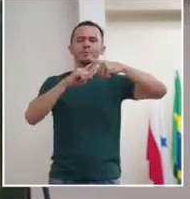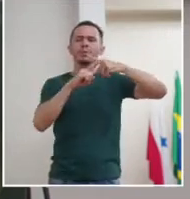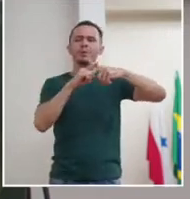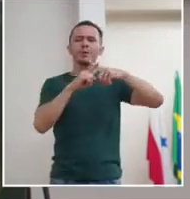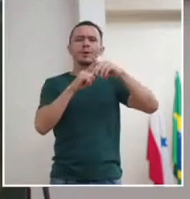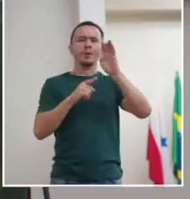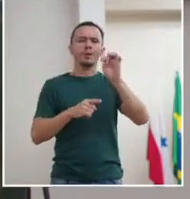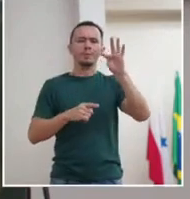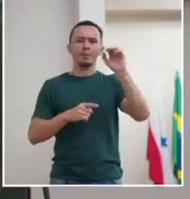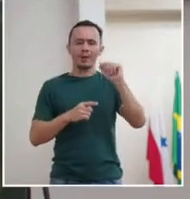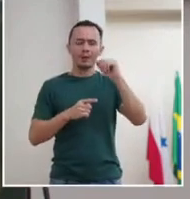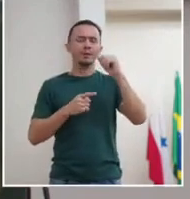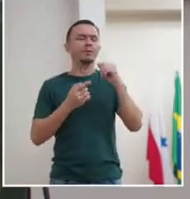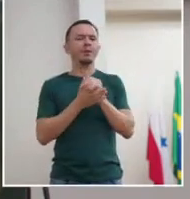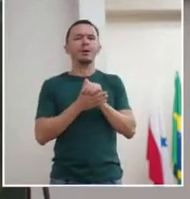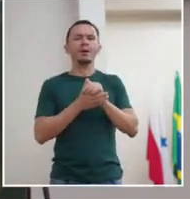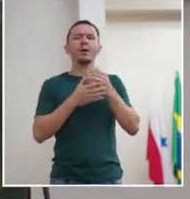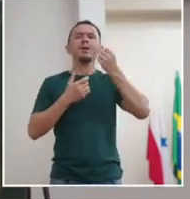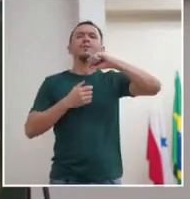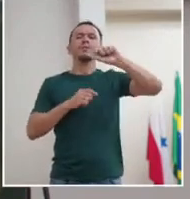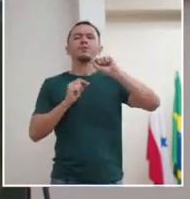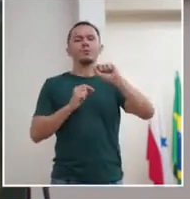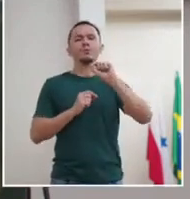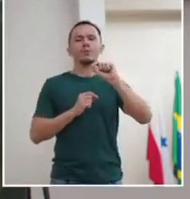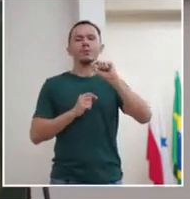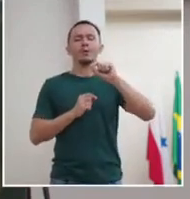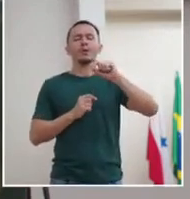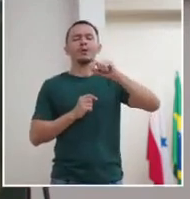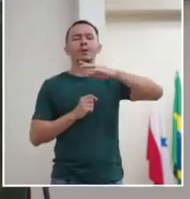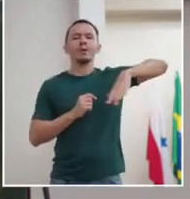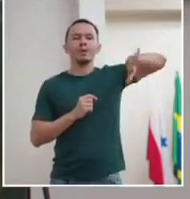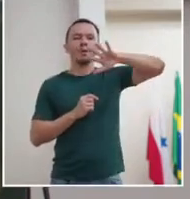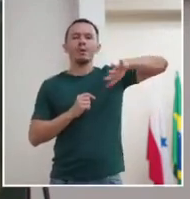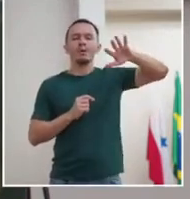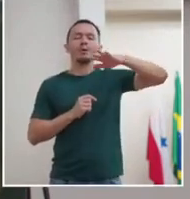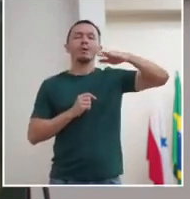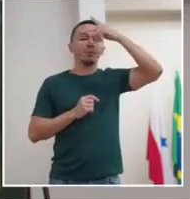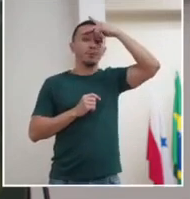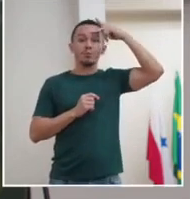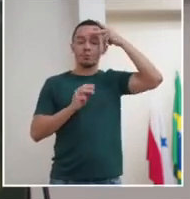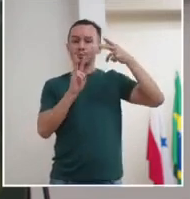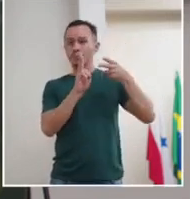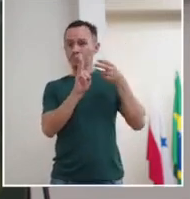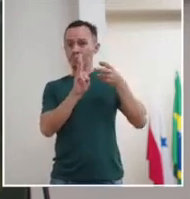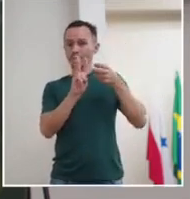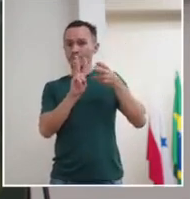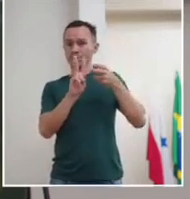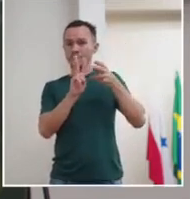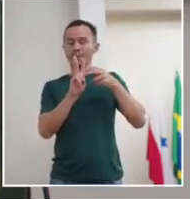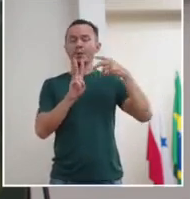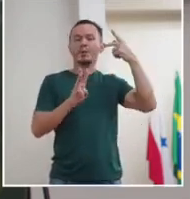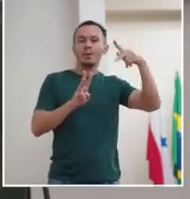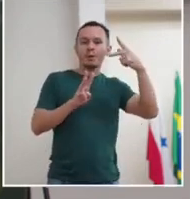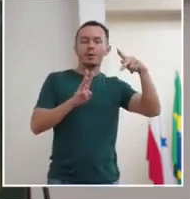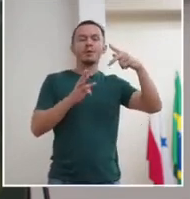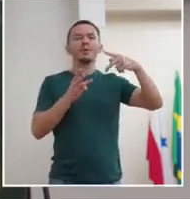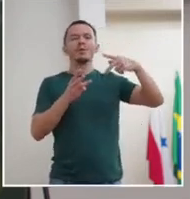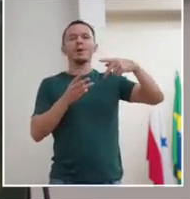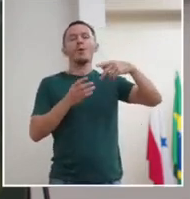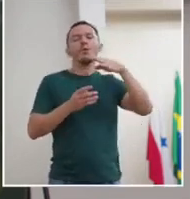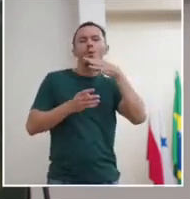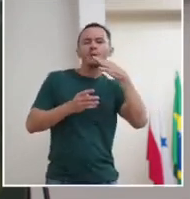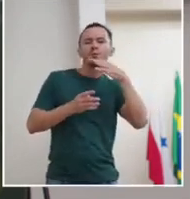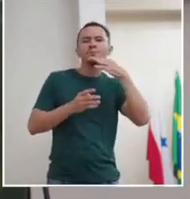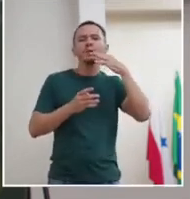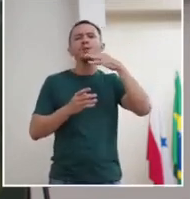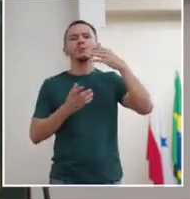são ecólogos e que o uso social da tecnologia indígena, dos seus etnossaberes,